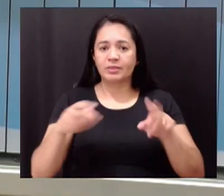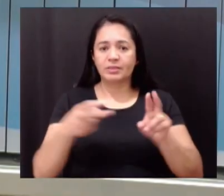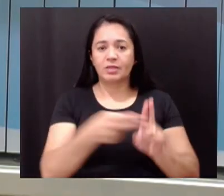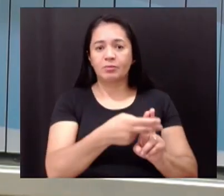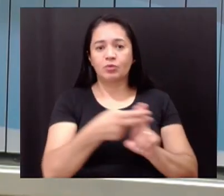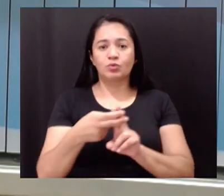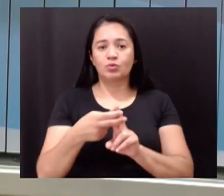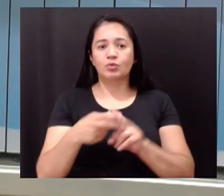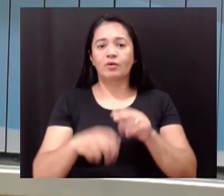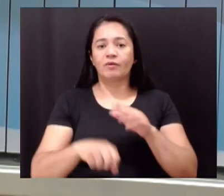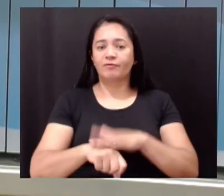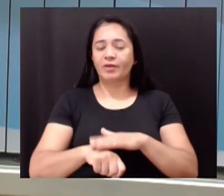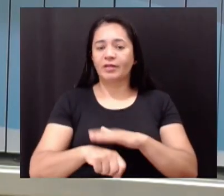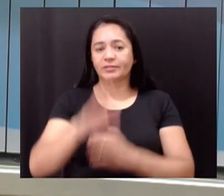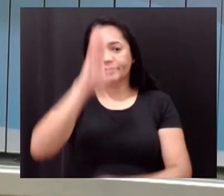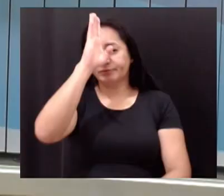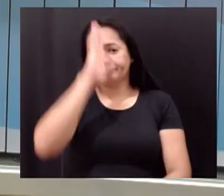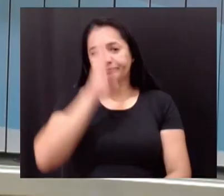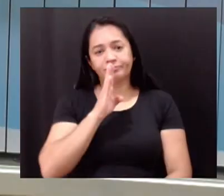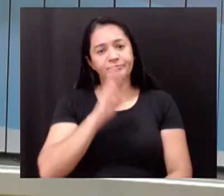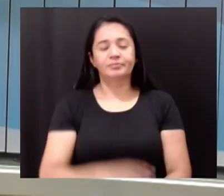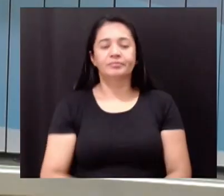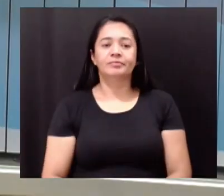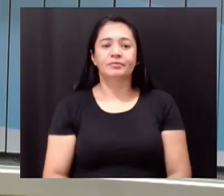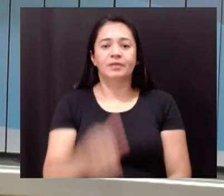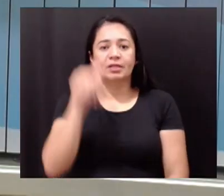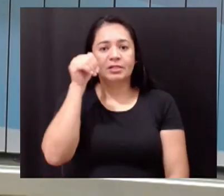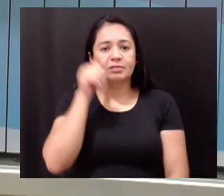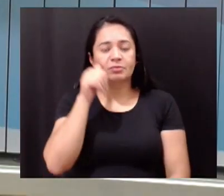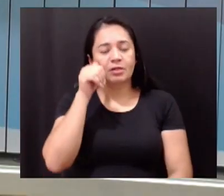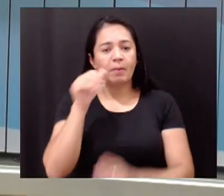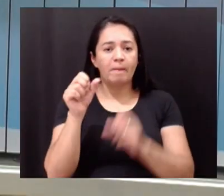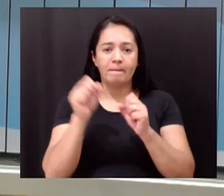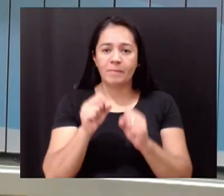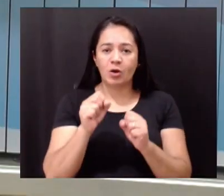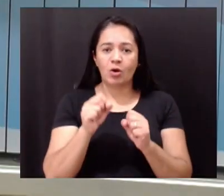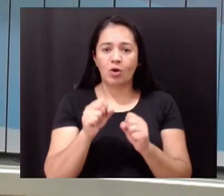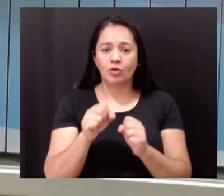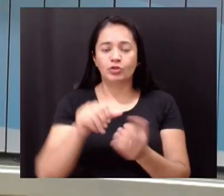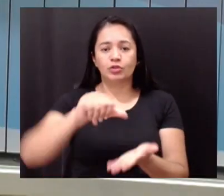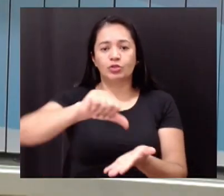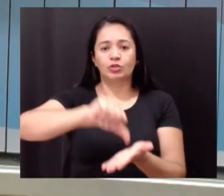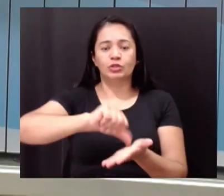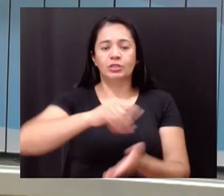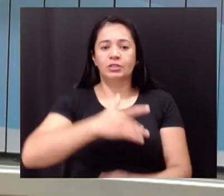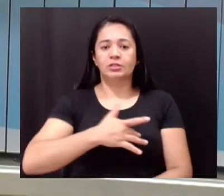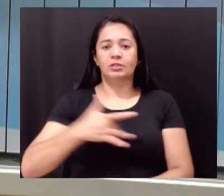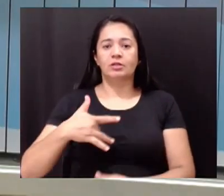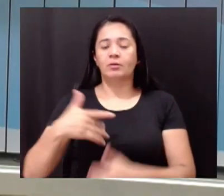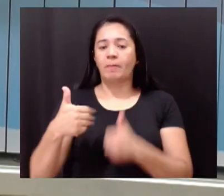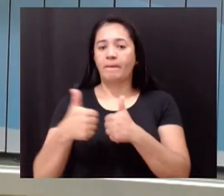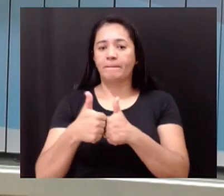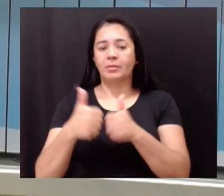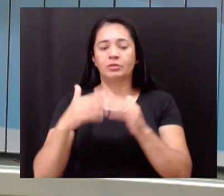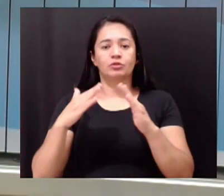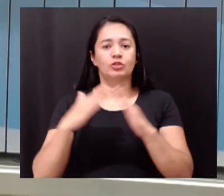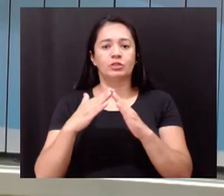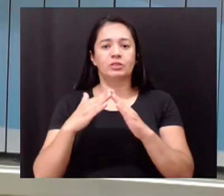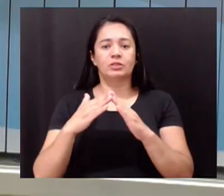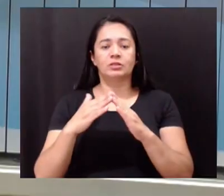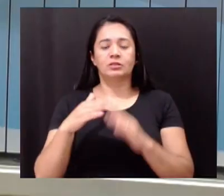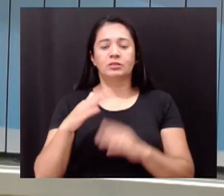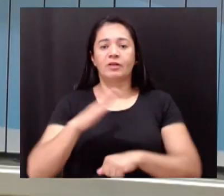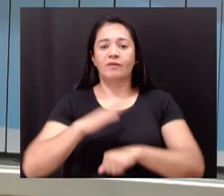Saúde. Então, as mulheres podem buscar a unidade mais próxima aí da residência, né, e fazer o exame, né, agendar para fazer o